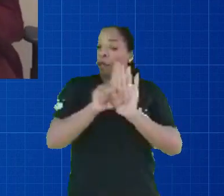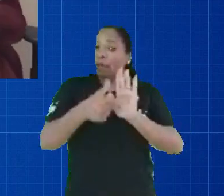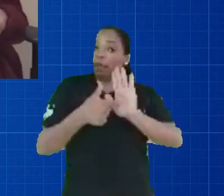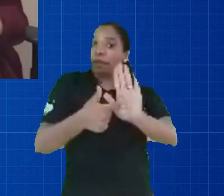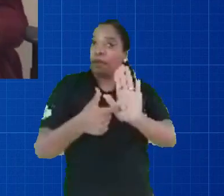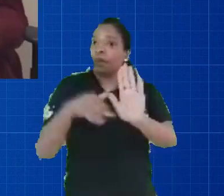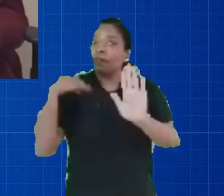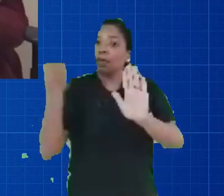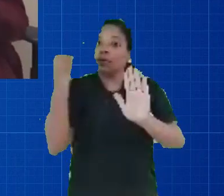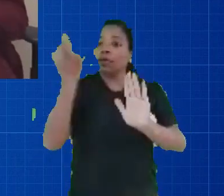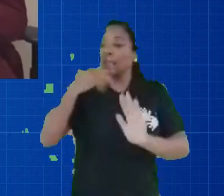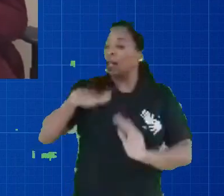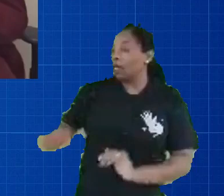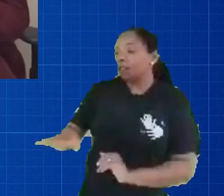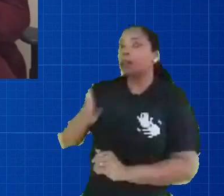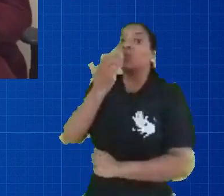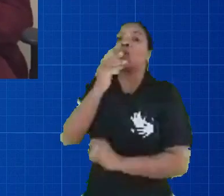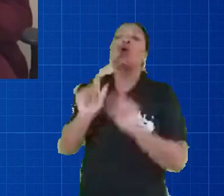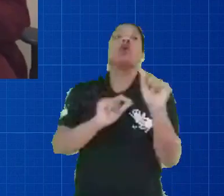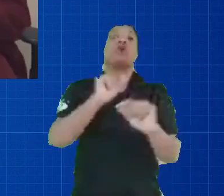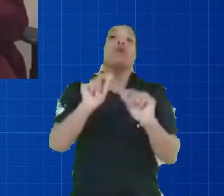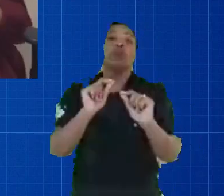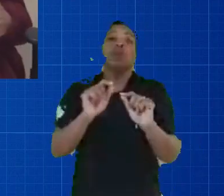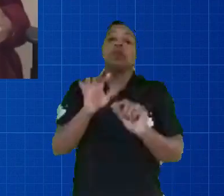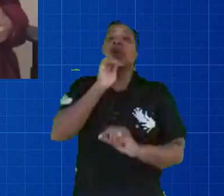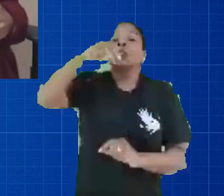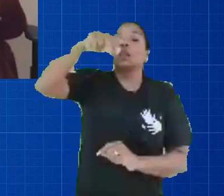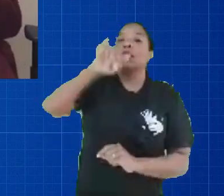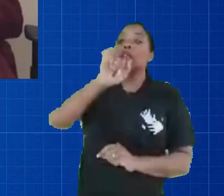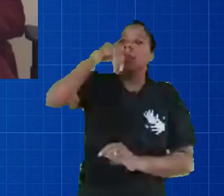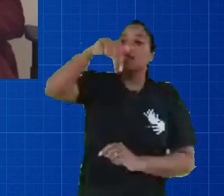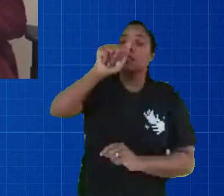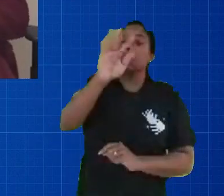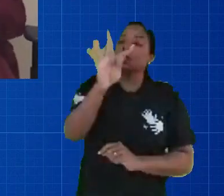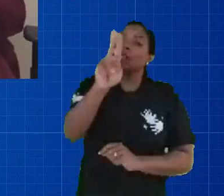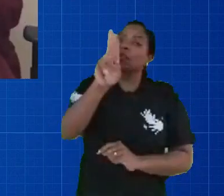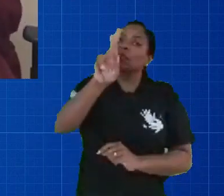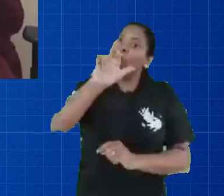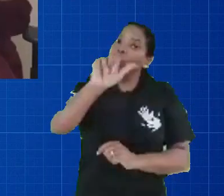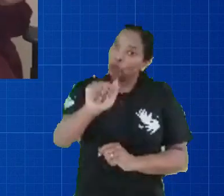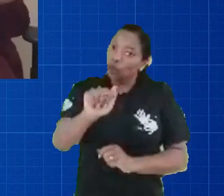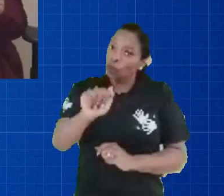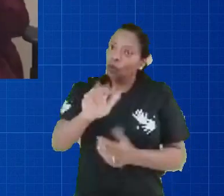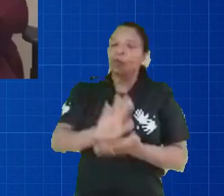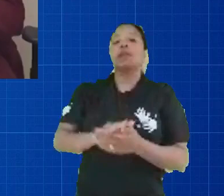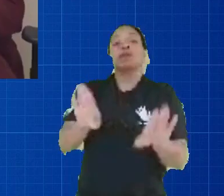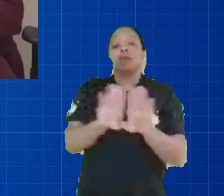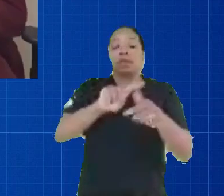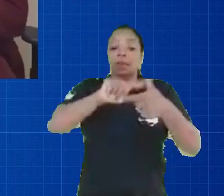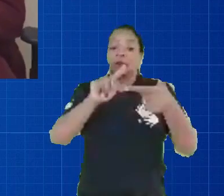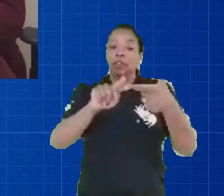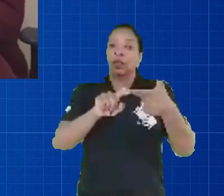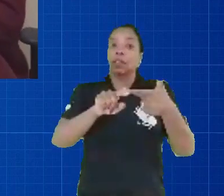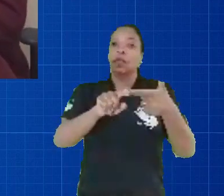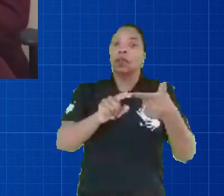de alimentos in natura e minimamente processados. Então, todos os nossos cardápios, a base dos cardápios tem que ser